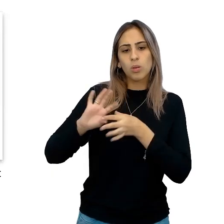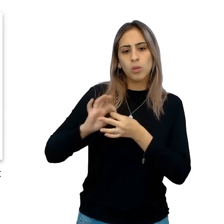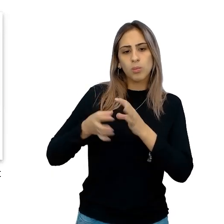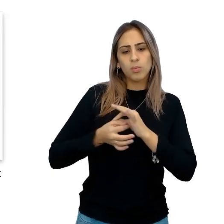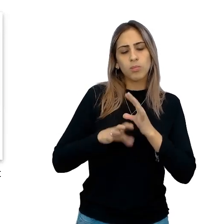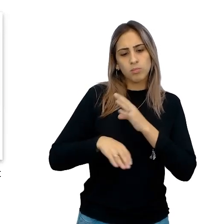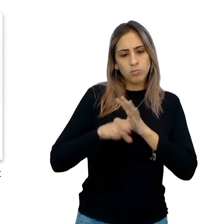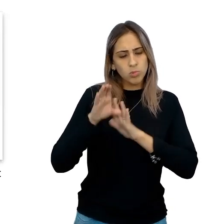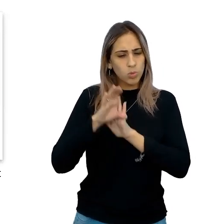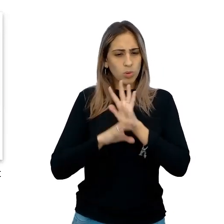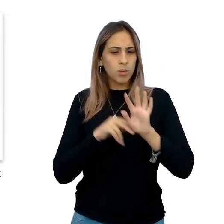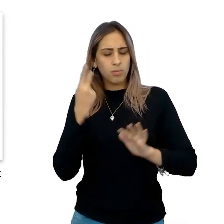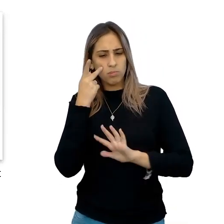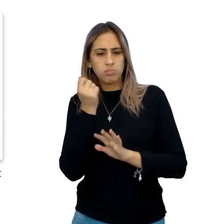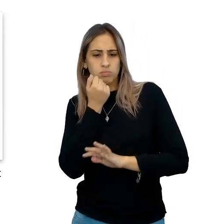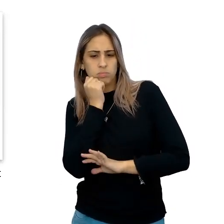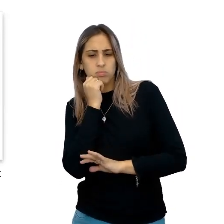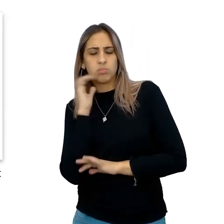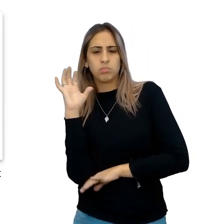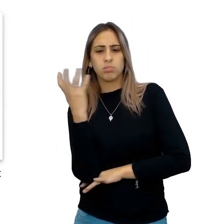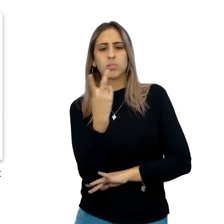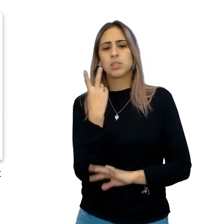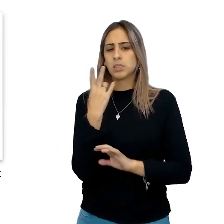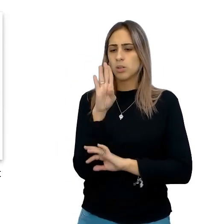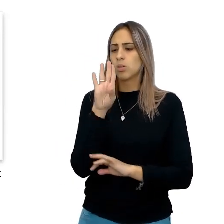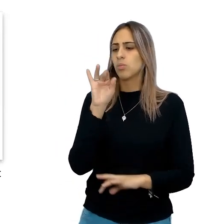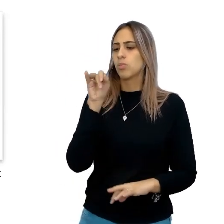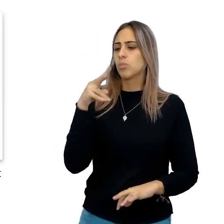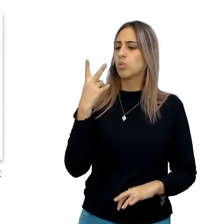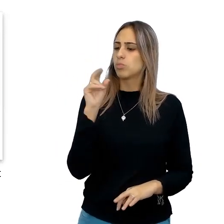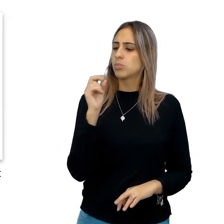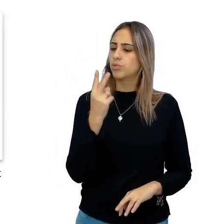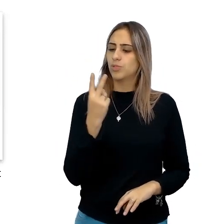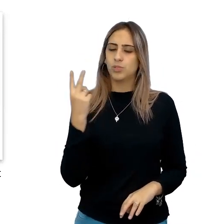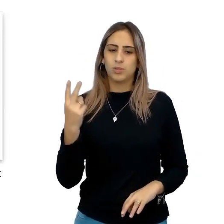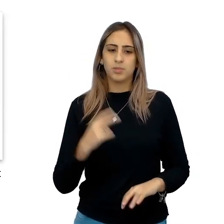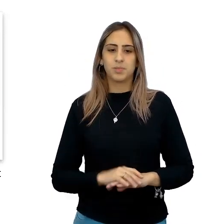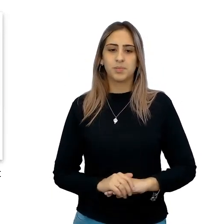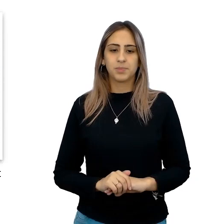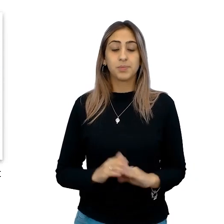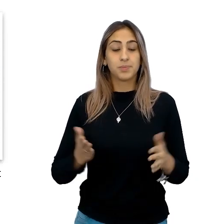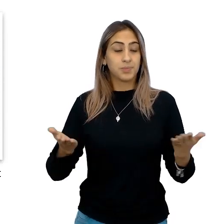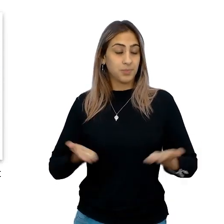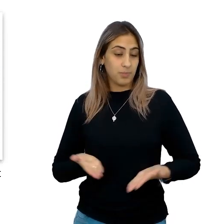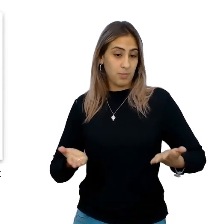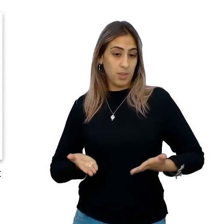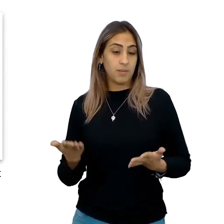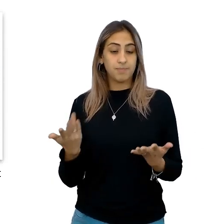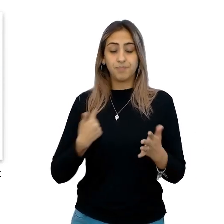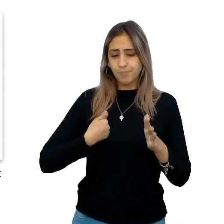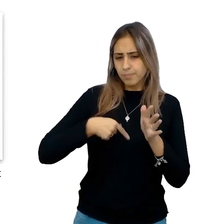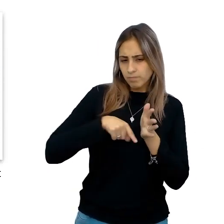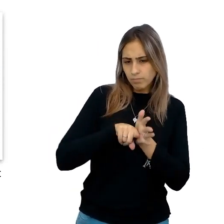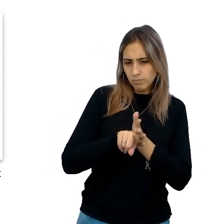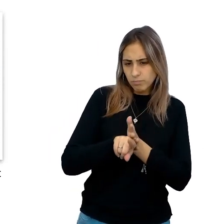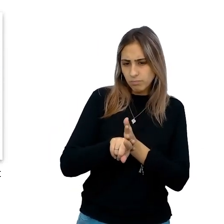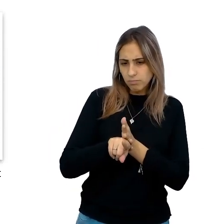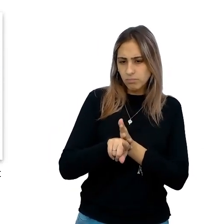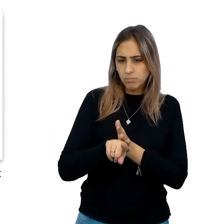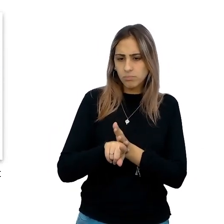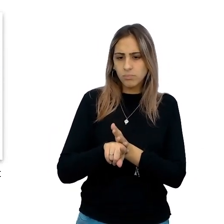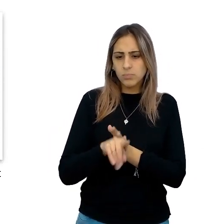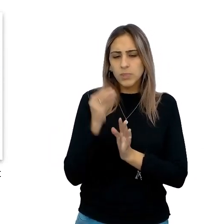da natureza para o segundo bimestre de 2022, tá bem? E aí agora eu vou perguntar, vou tentar